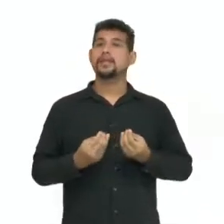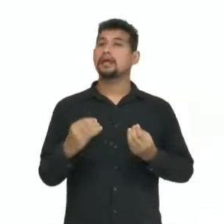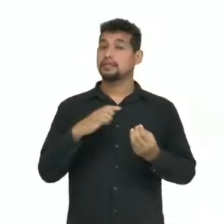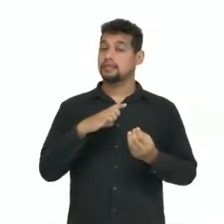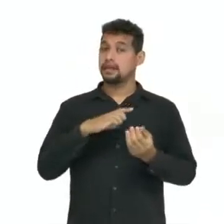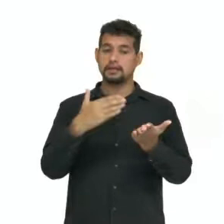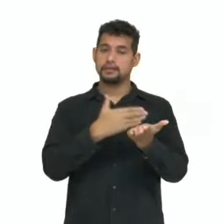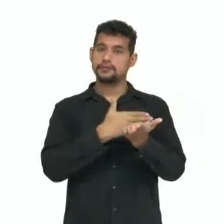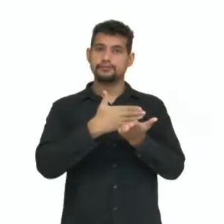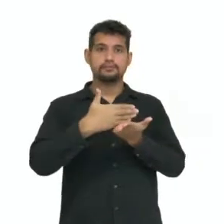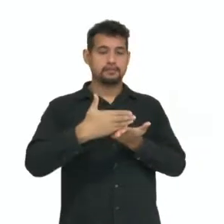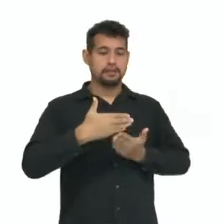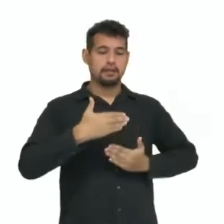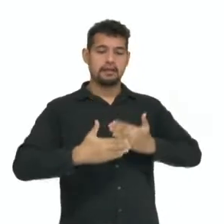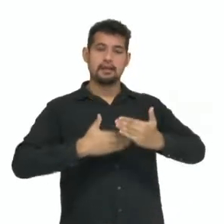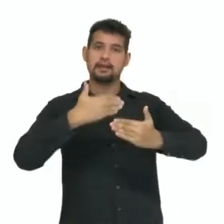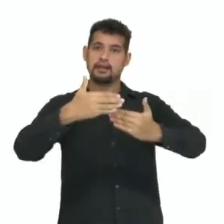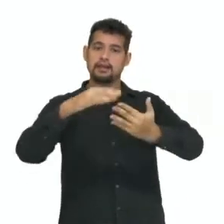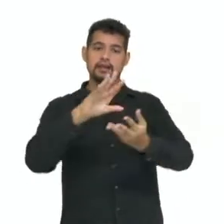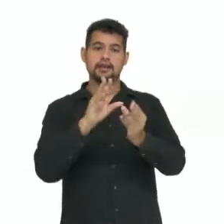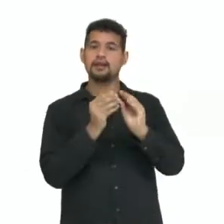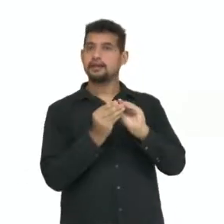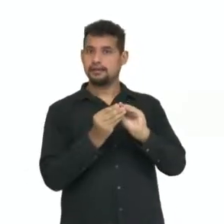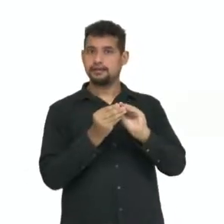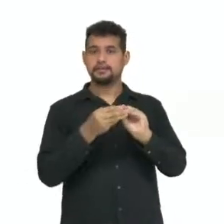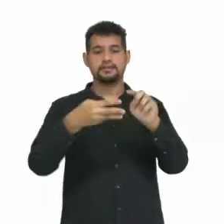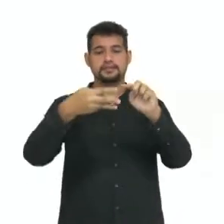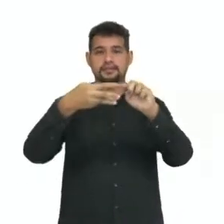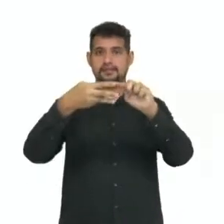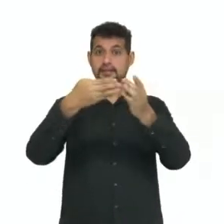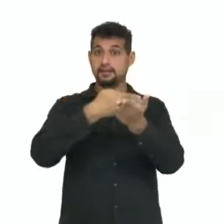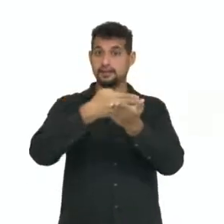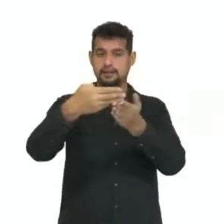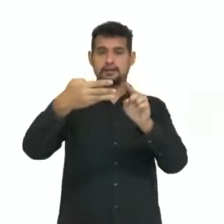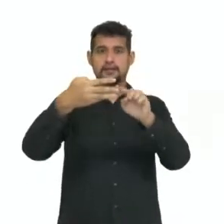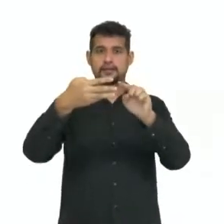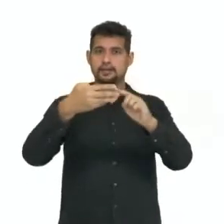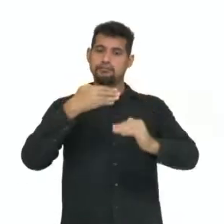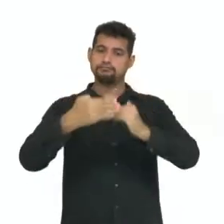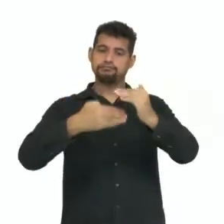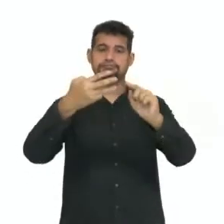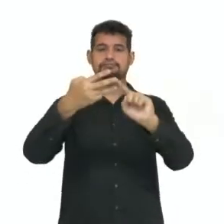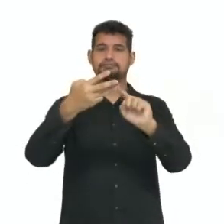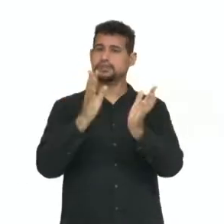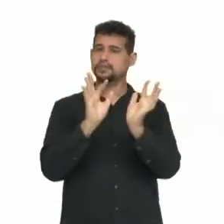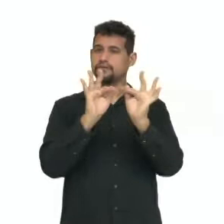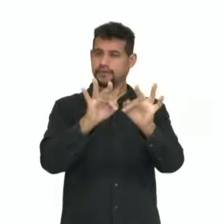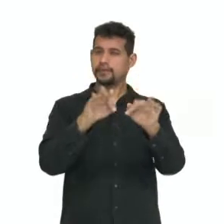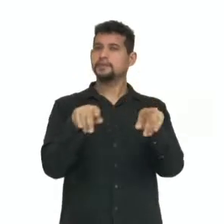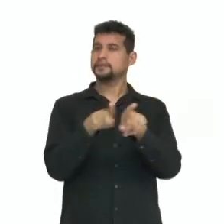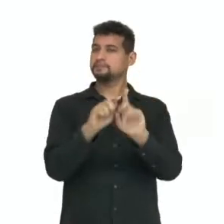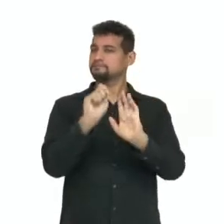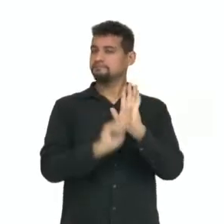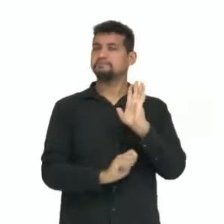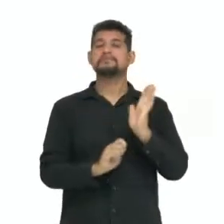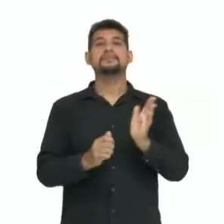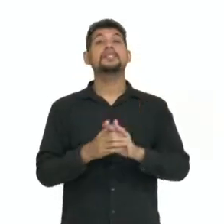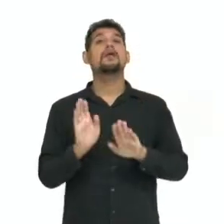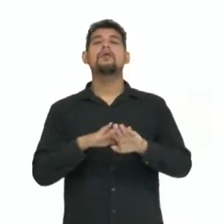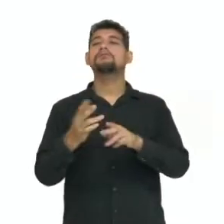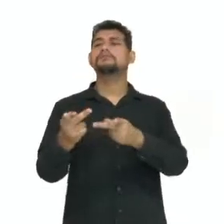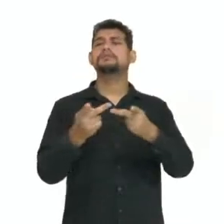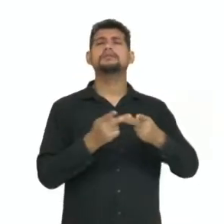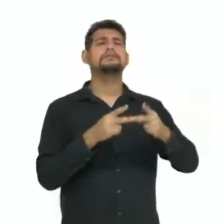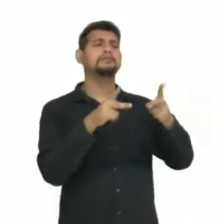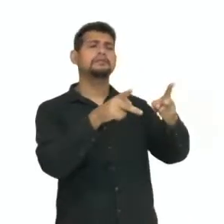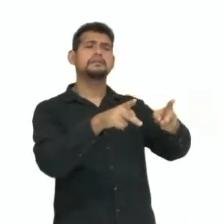introdução, desenvolvimento, conclusão. O convite ao leitor é uma introdução ao periódico e quem